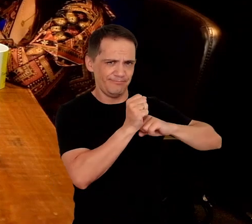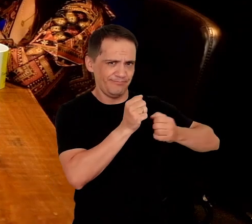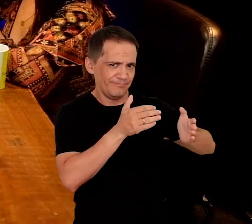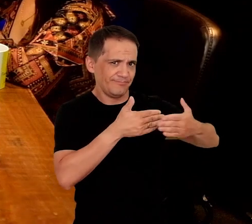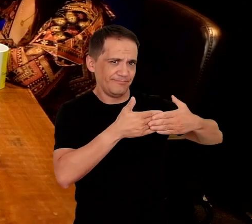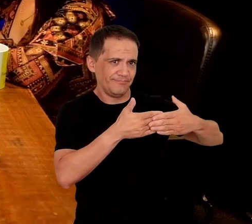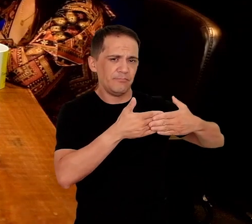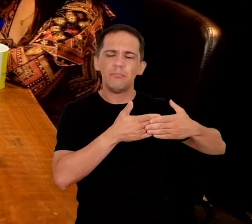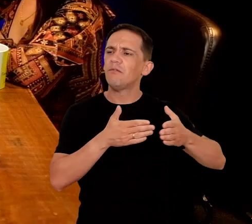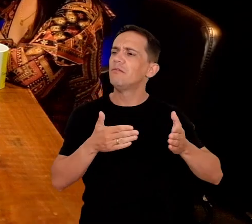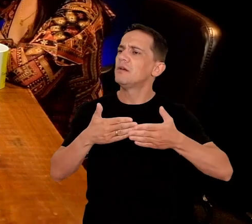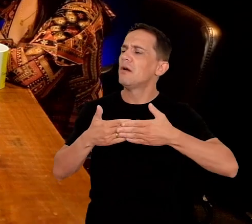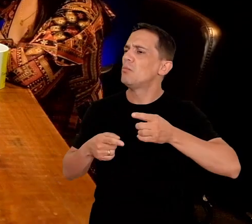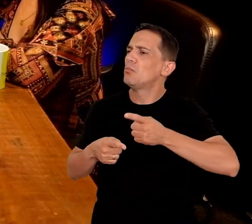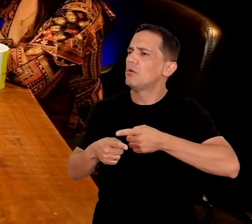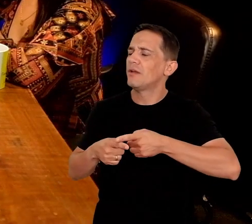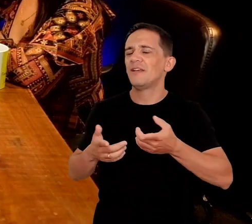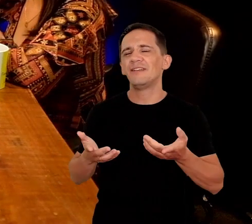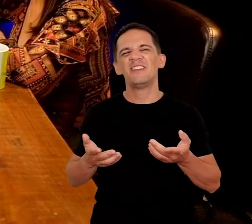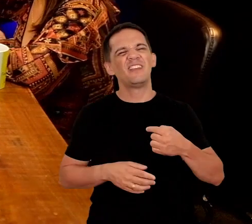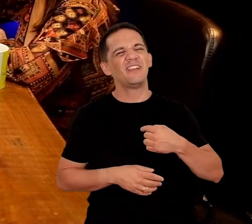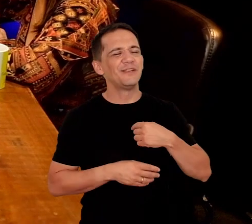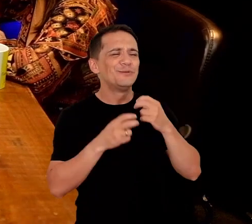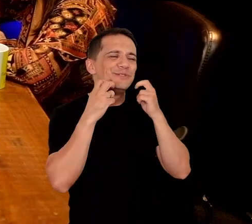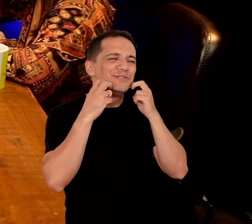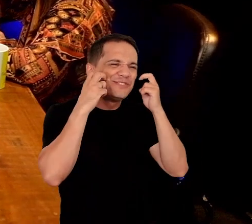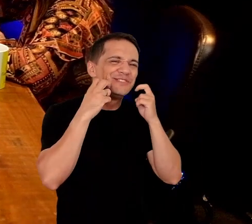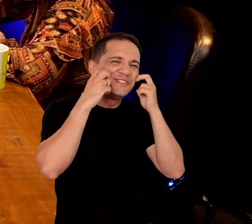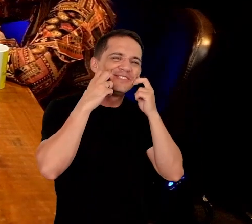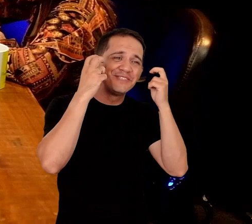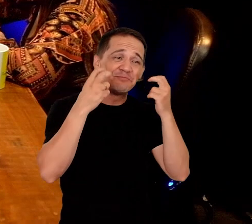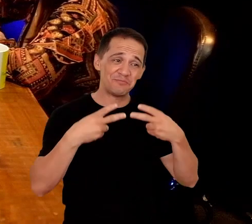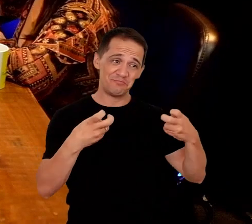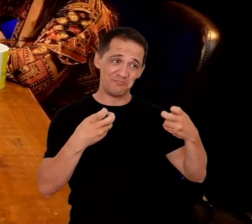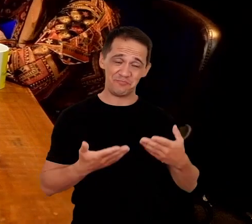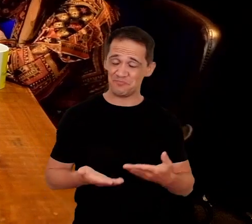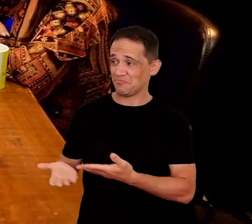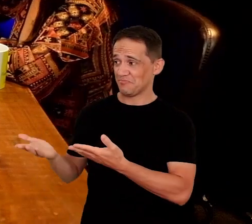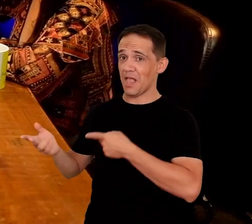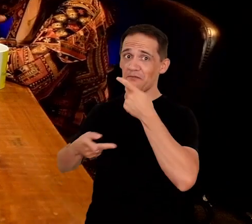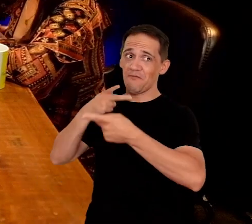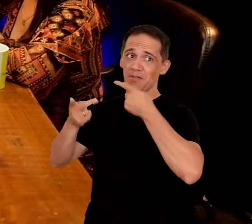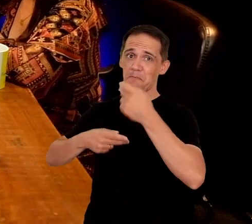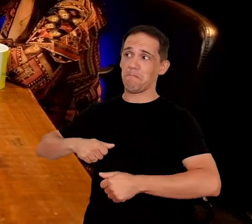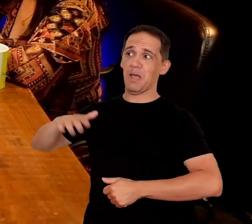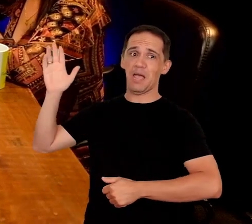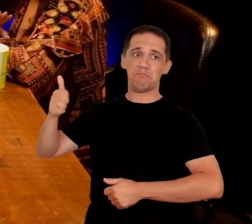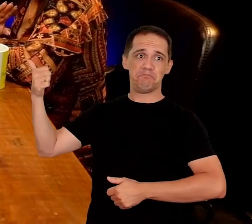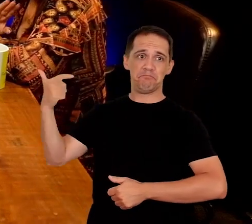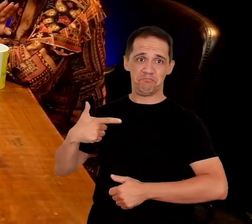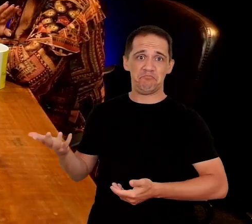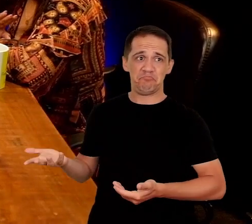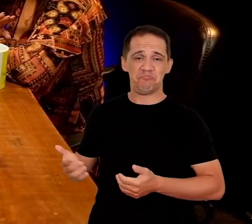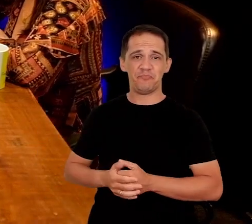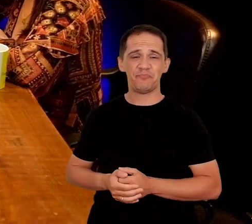ano. Sempre fui uma pessoa muito tímida, acho que tu pode perceber, assim, ela fala mais do que eu, né? Vocês não queriam divulgar o serviço? Ah, vou